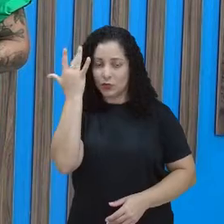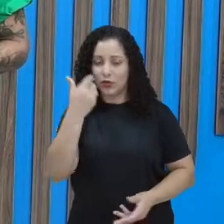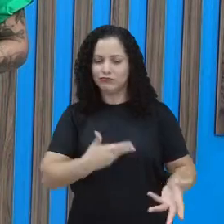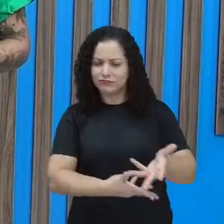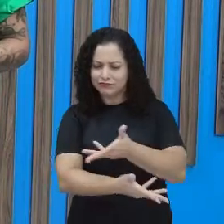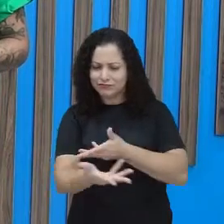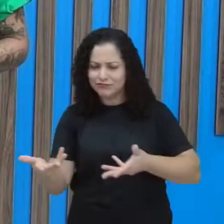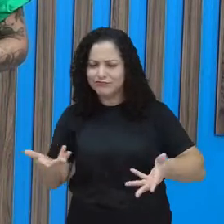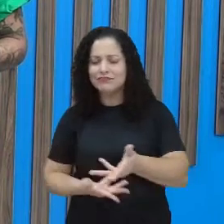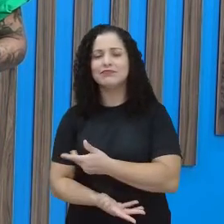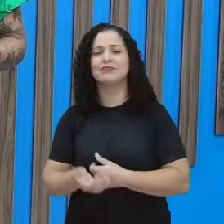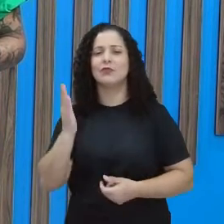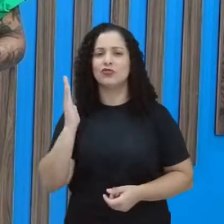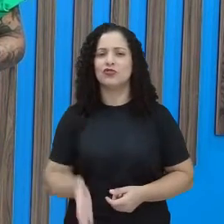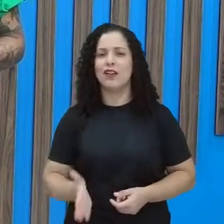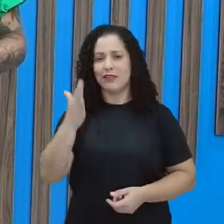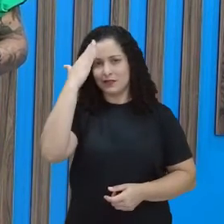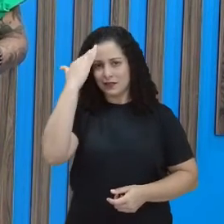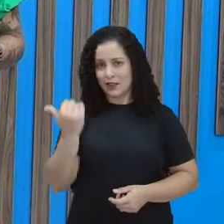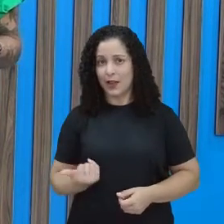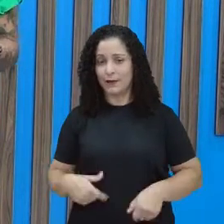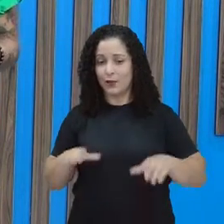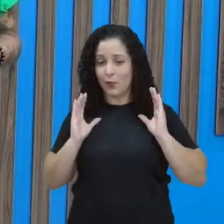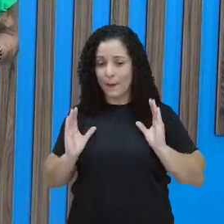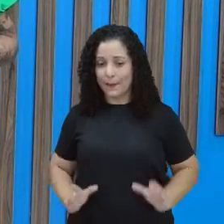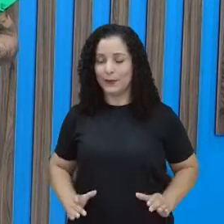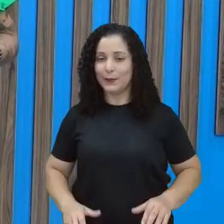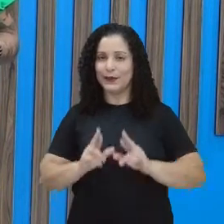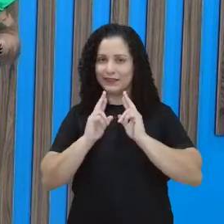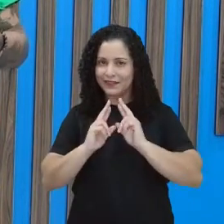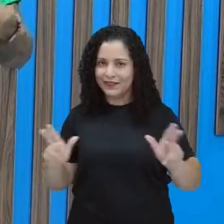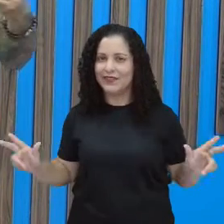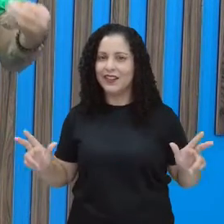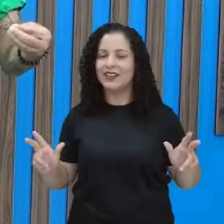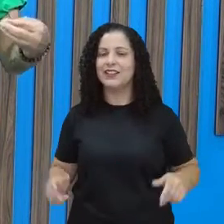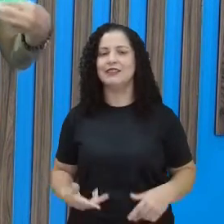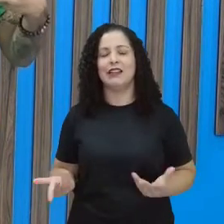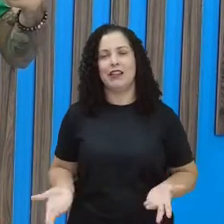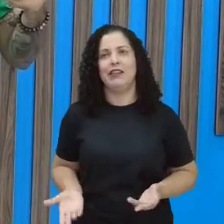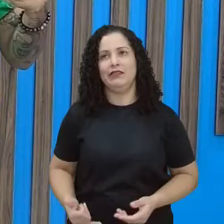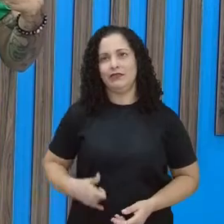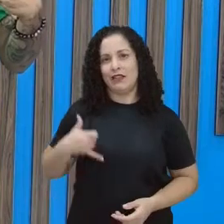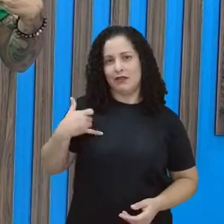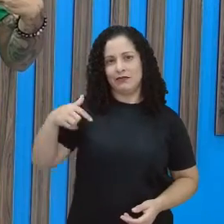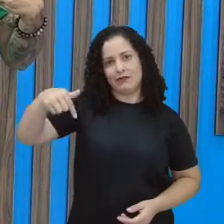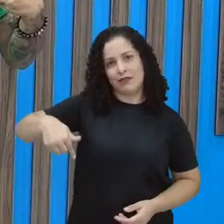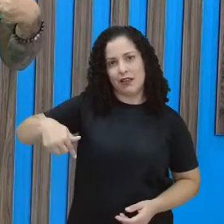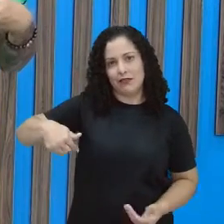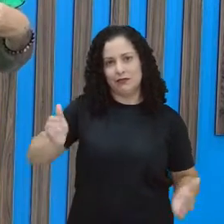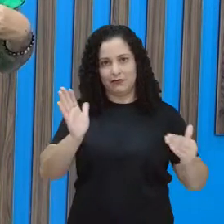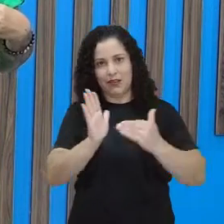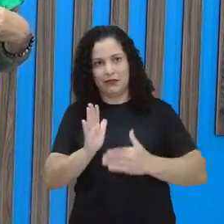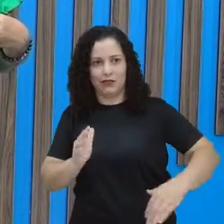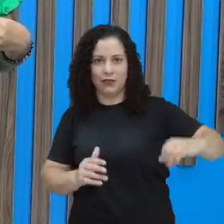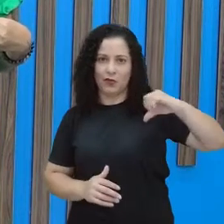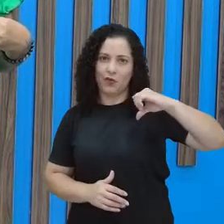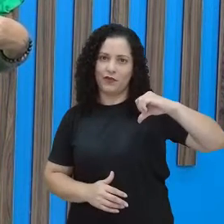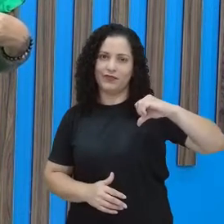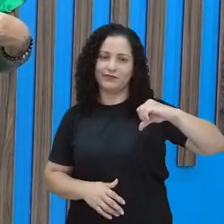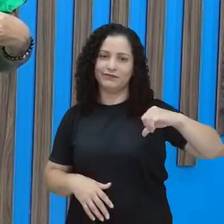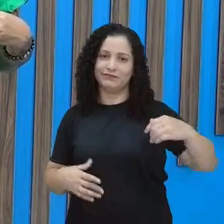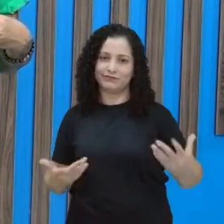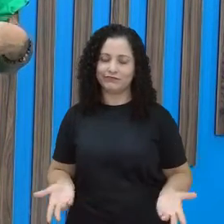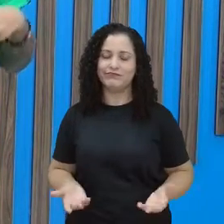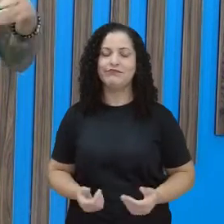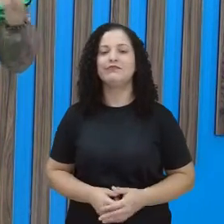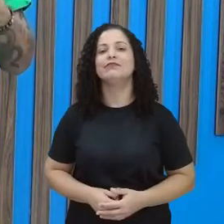que é um comportamento bem diferente uma criança de 7 anos para uma de 9. Quando a gente está adulto, né, depois